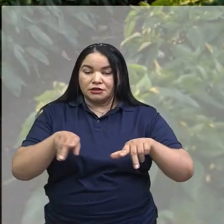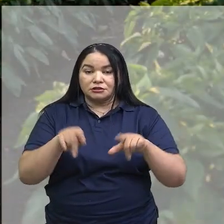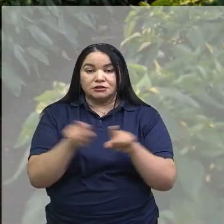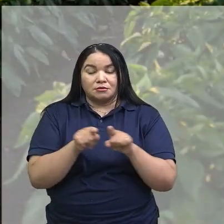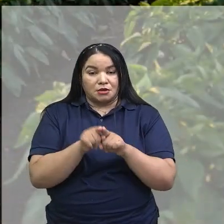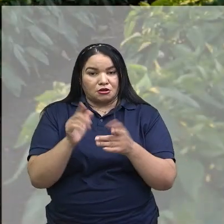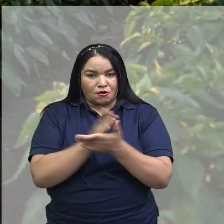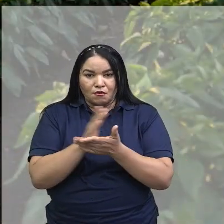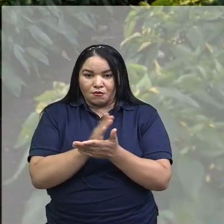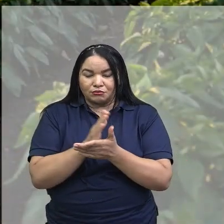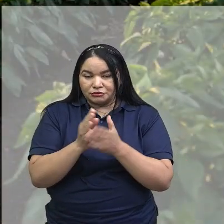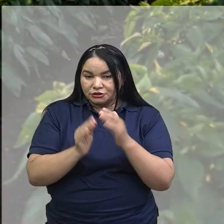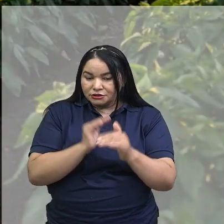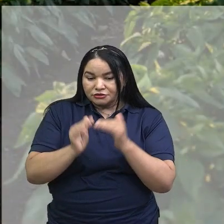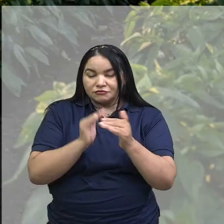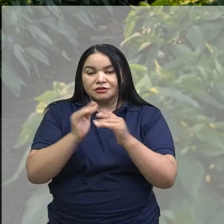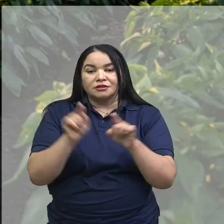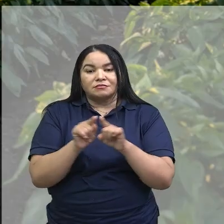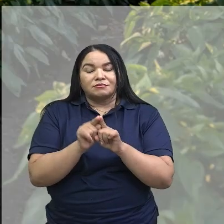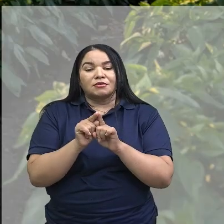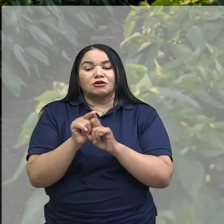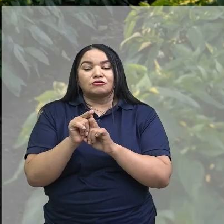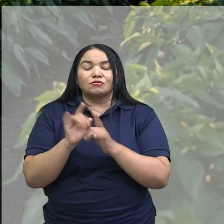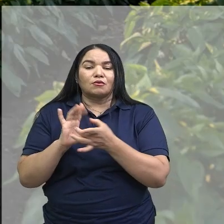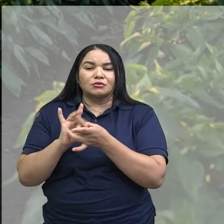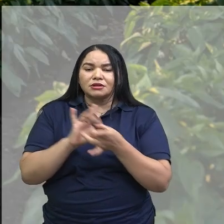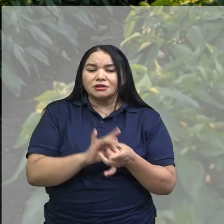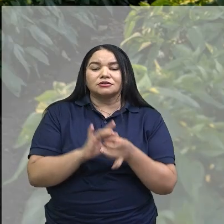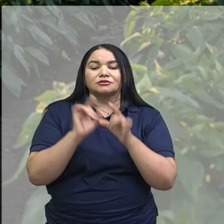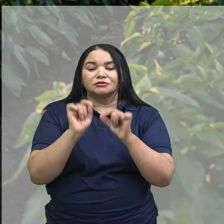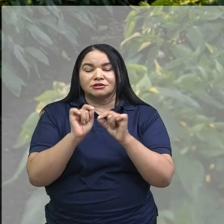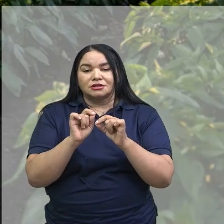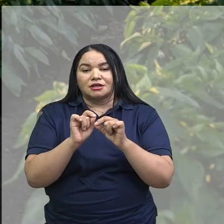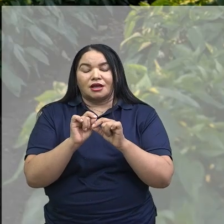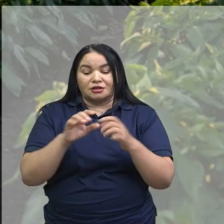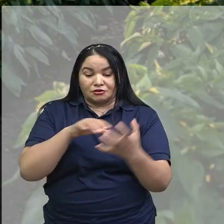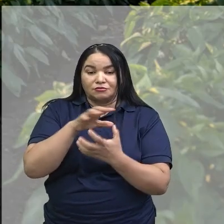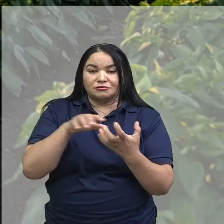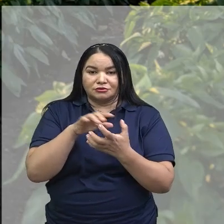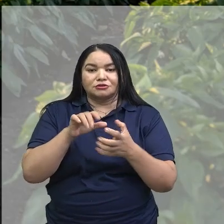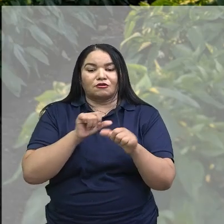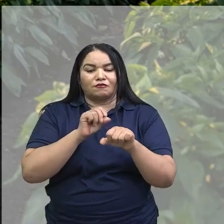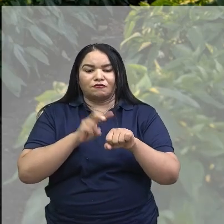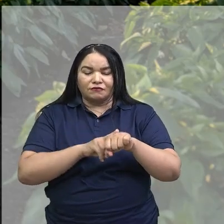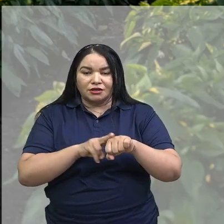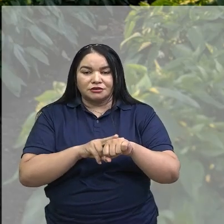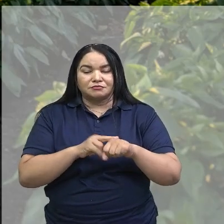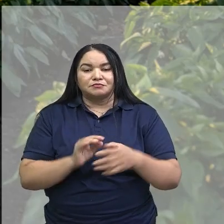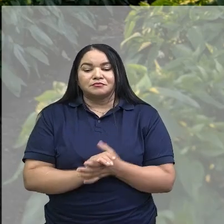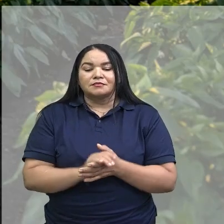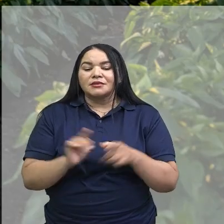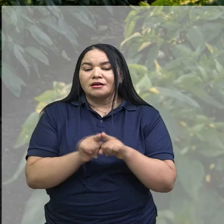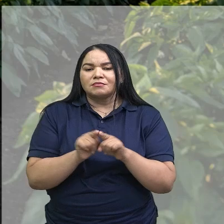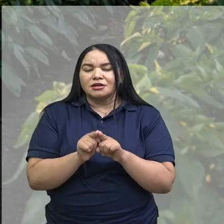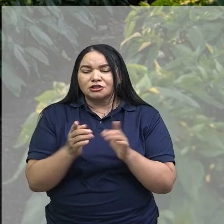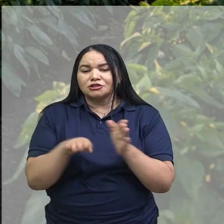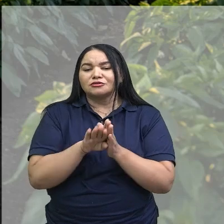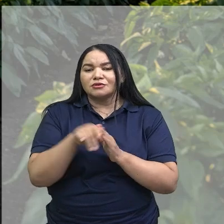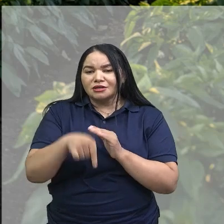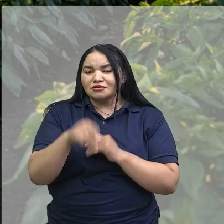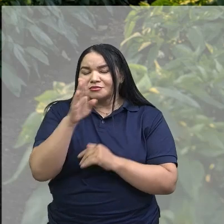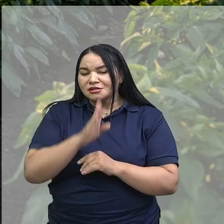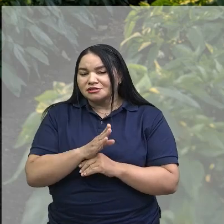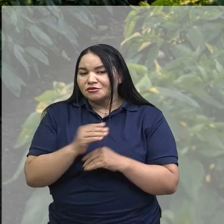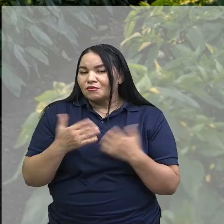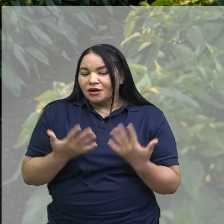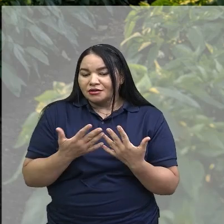desenvolvidos justamente nesse contexto de Revolução Verde. Quando é que essa Revolução Verde ela chega aqui no Brasil, professor?